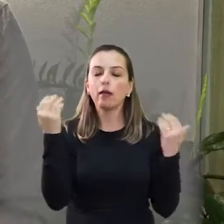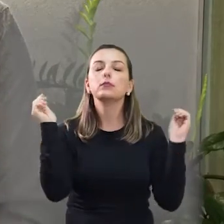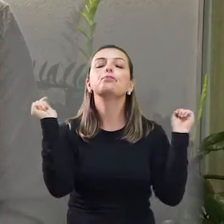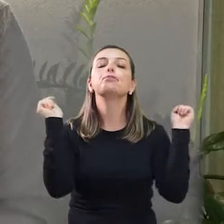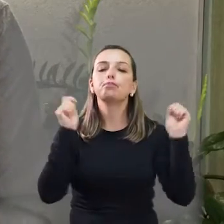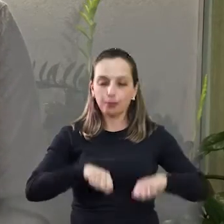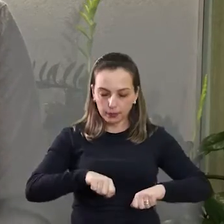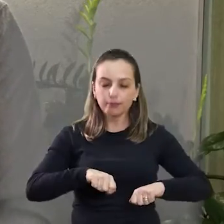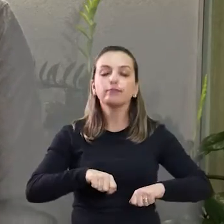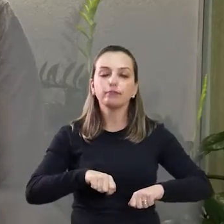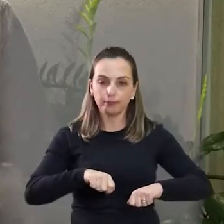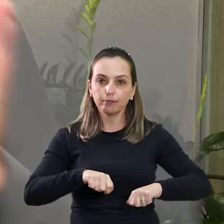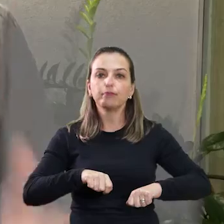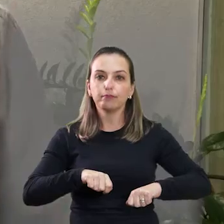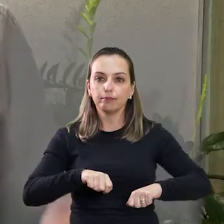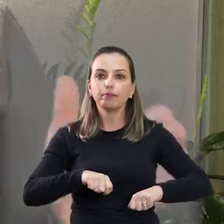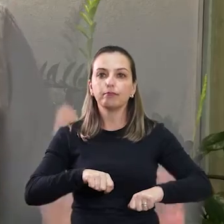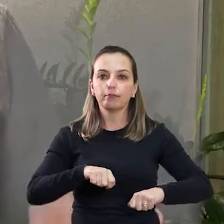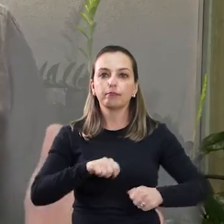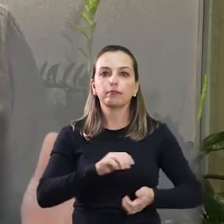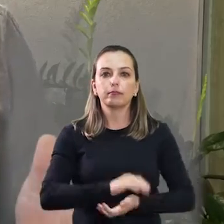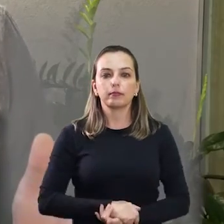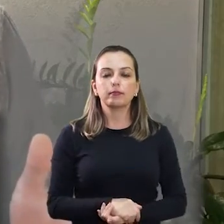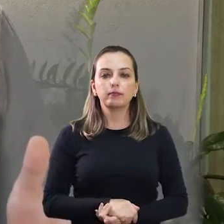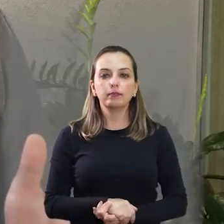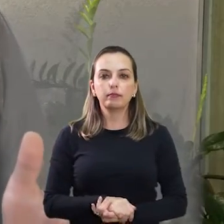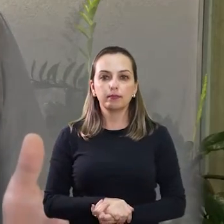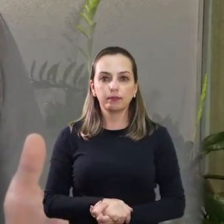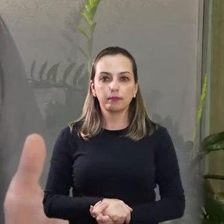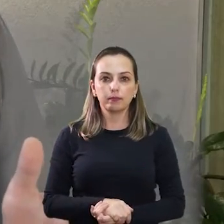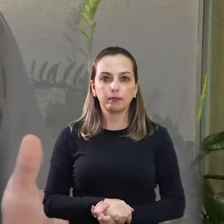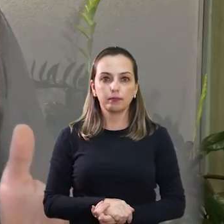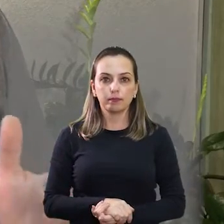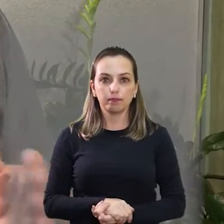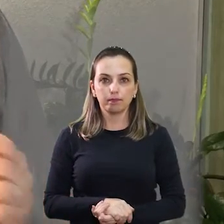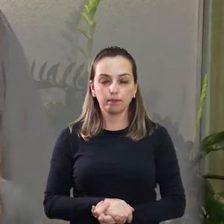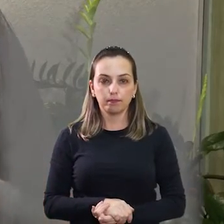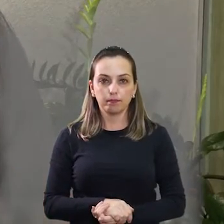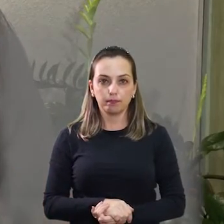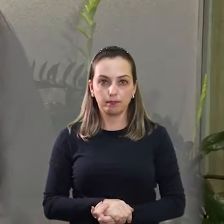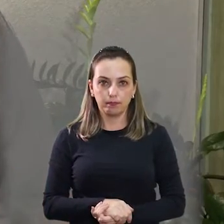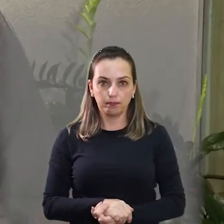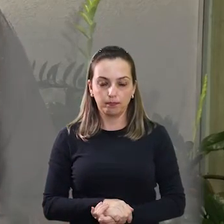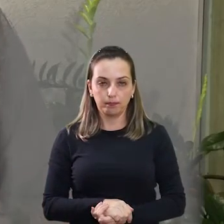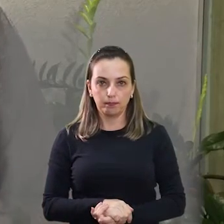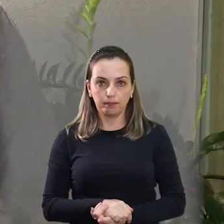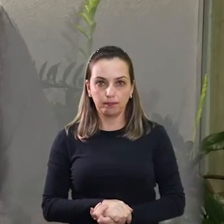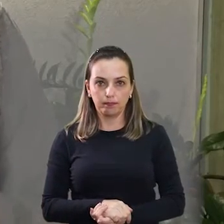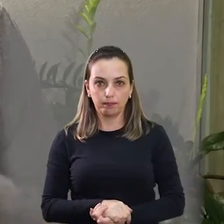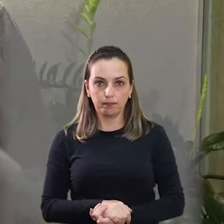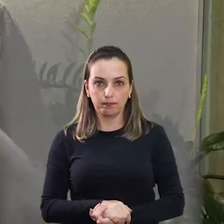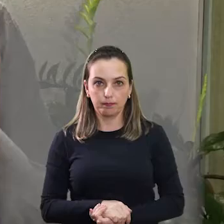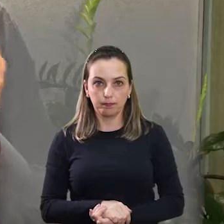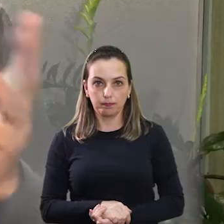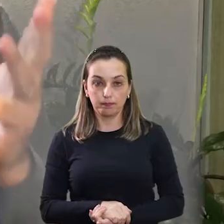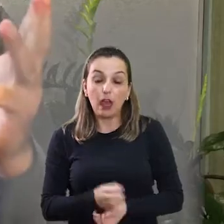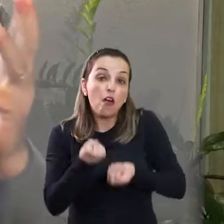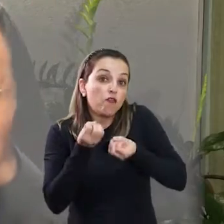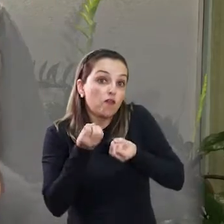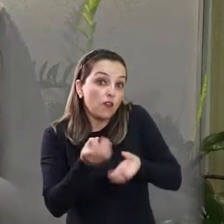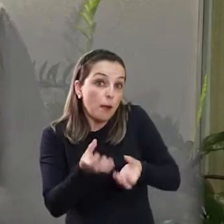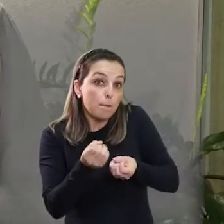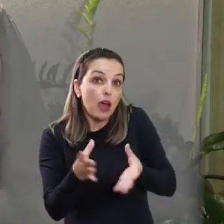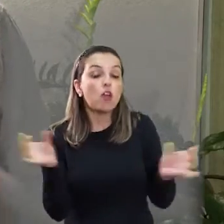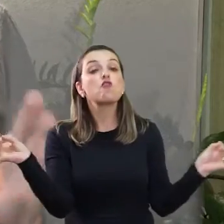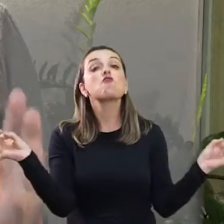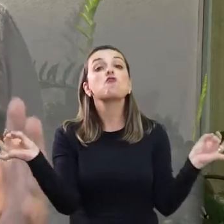que uma mesma pessoa possa pegar a doença até três vezes, o que aumenta demais